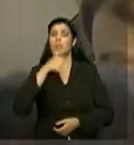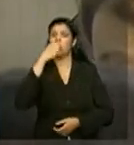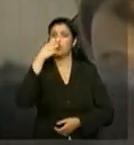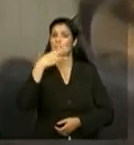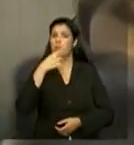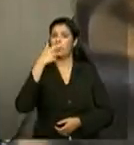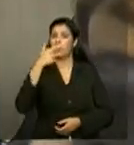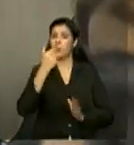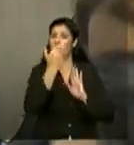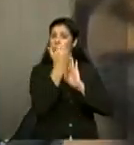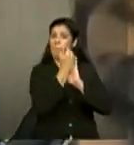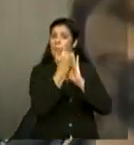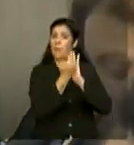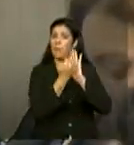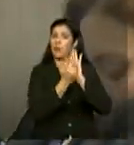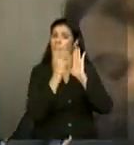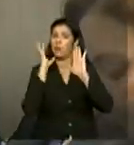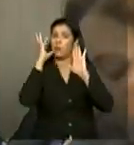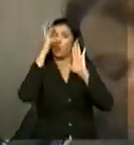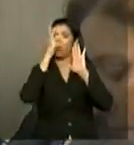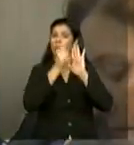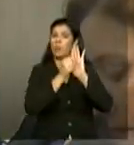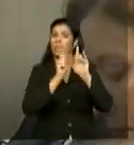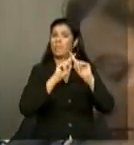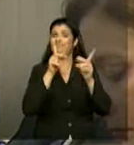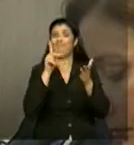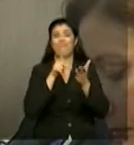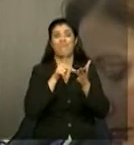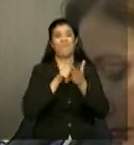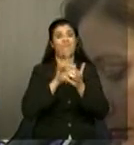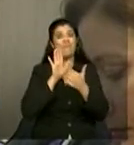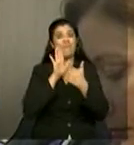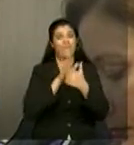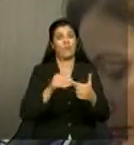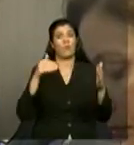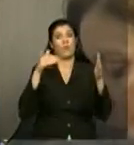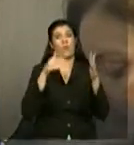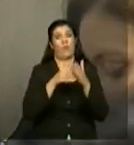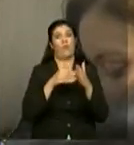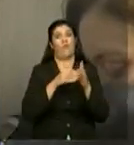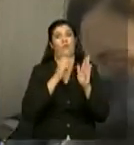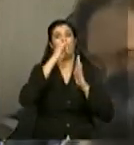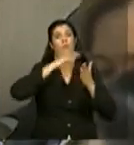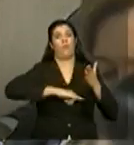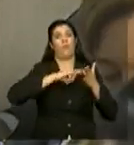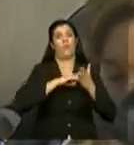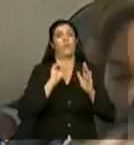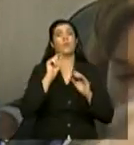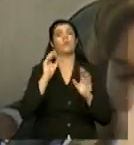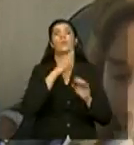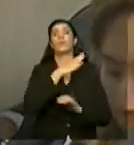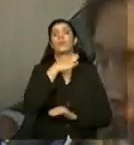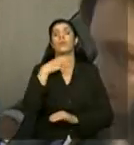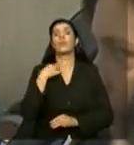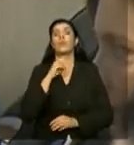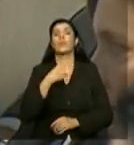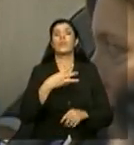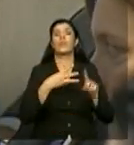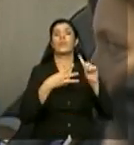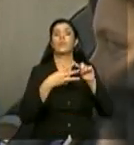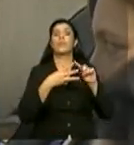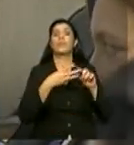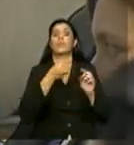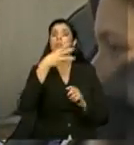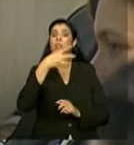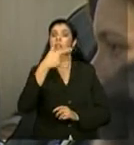são conclusivos e não concluiu exatamente em relação à morte eu queria saber de que tratam esses 32 pontos